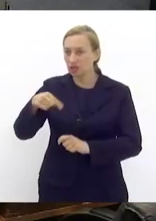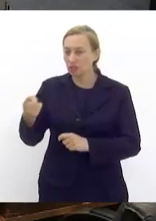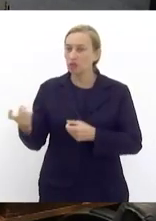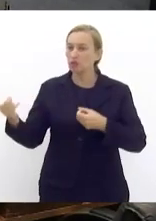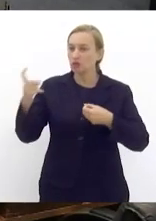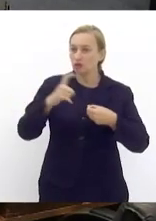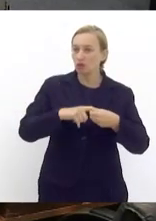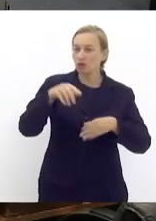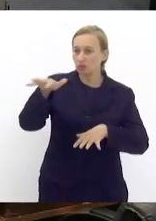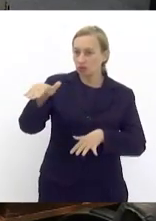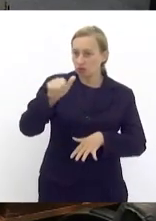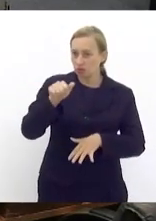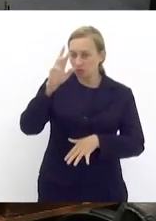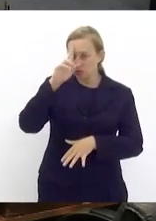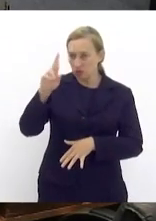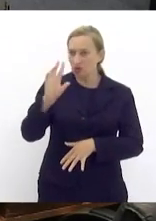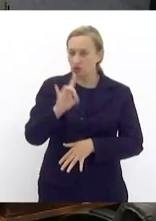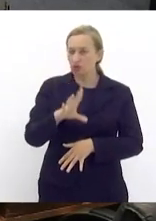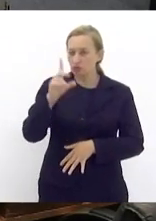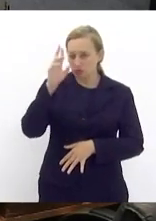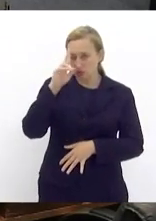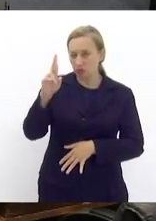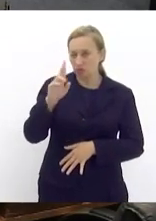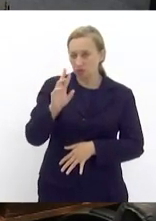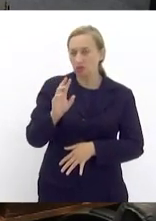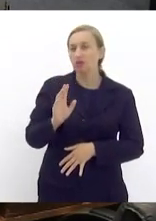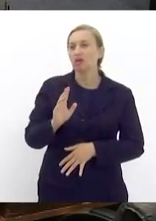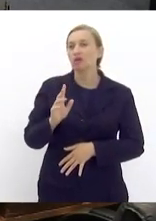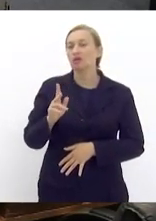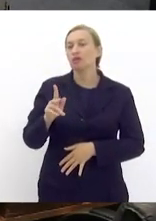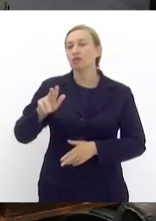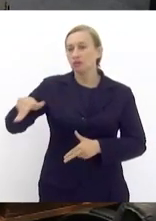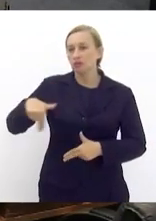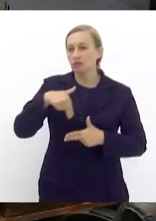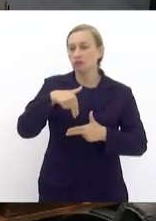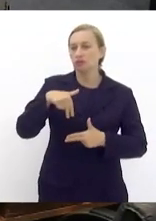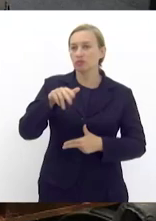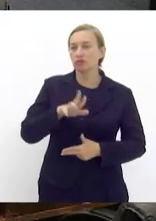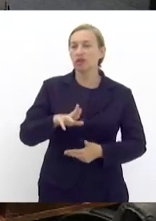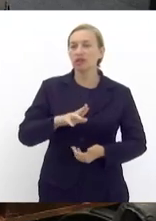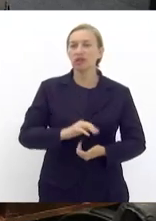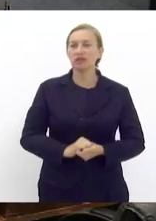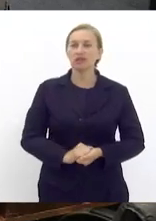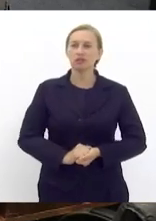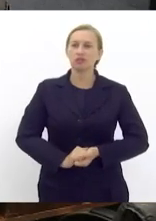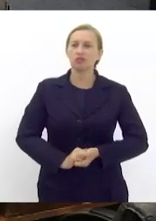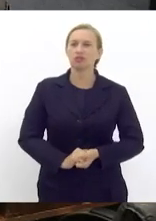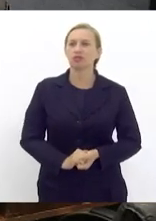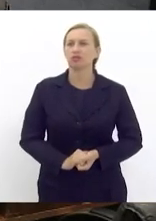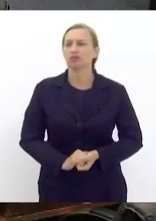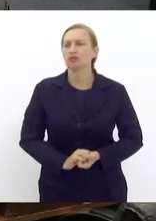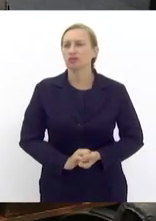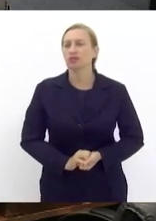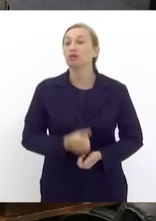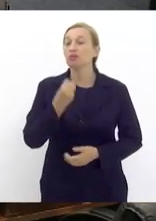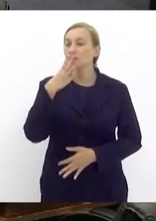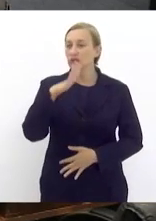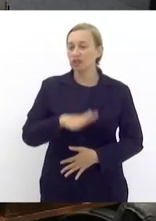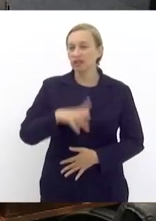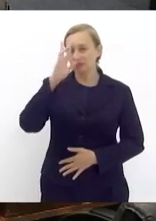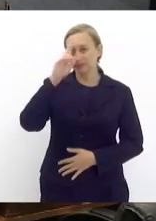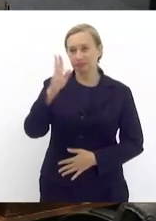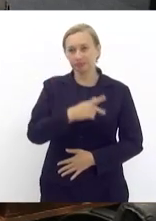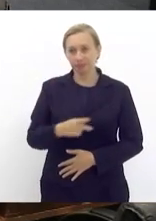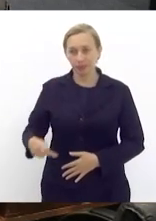para chamar a Vossa Excelência, que só falta a Vossa Excelência mesmo para fazer uso da fala. Boa tarde,